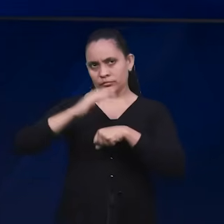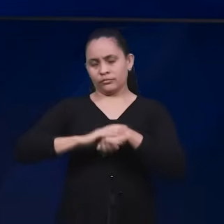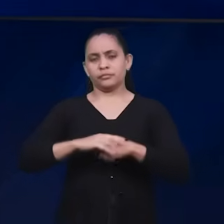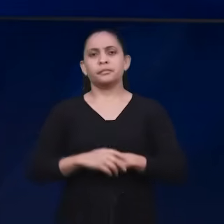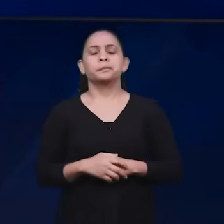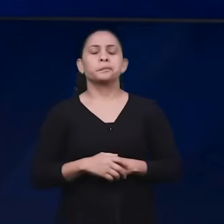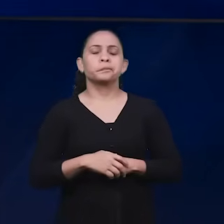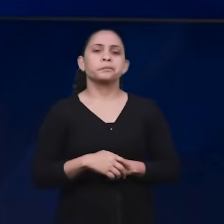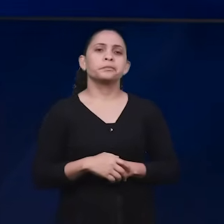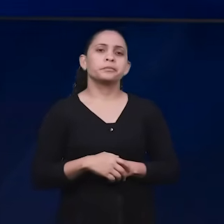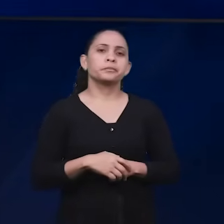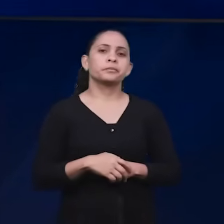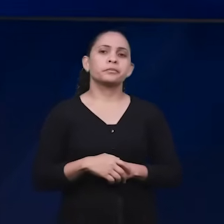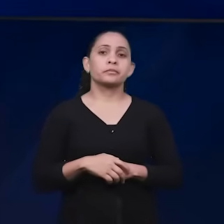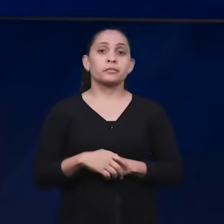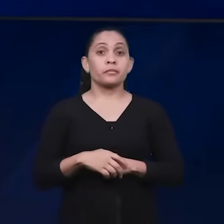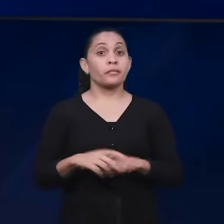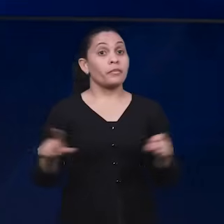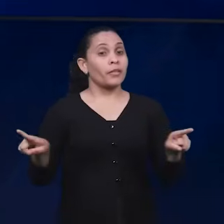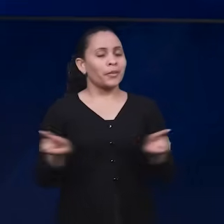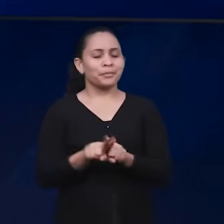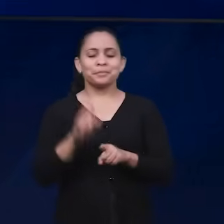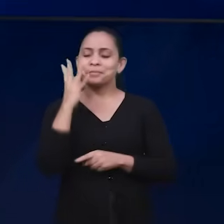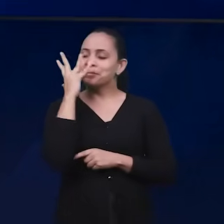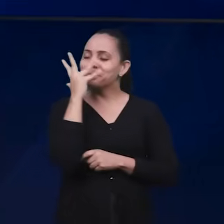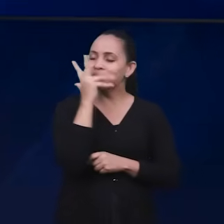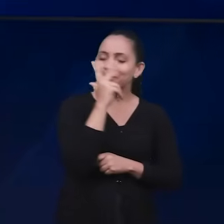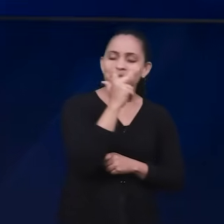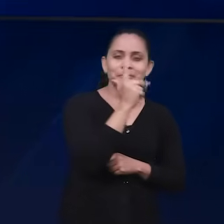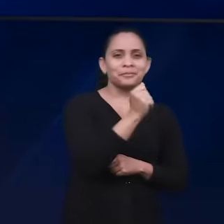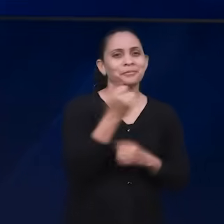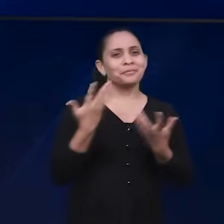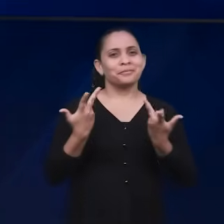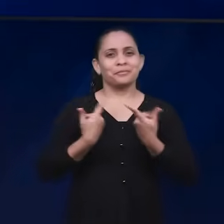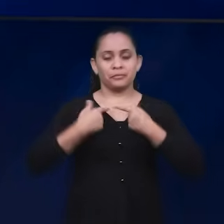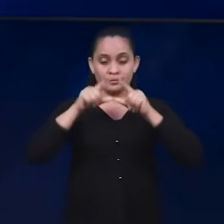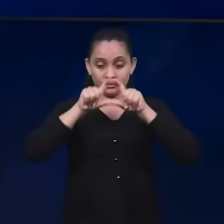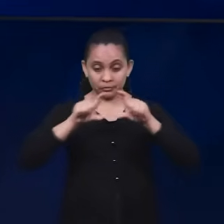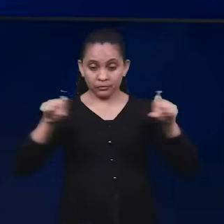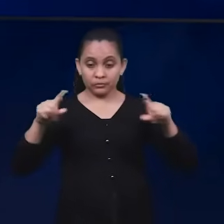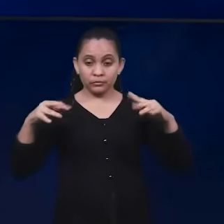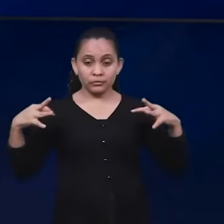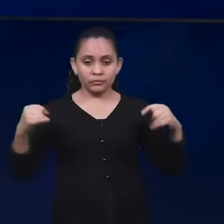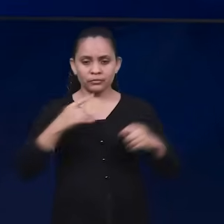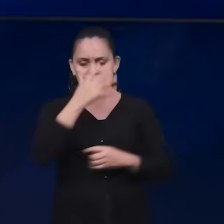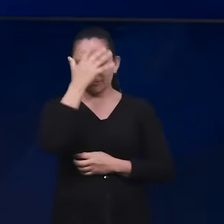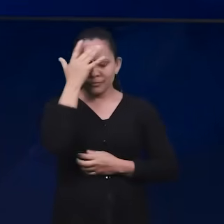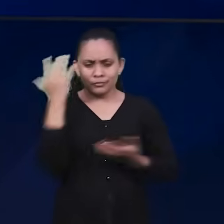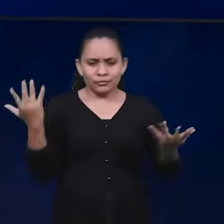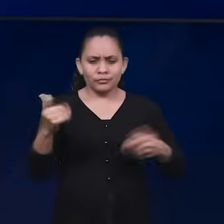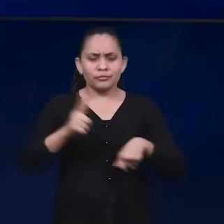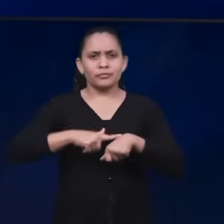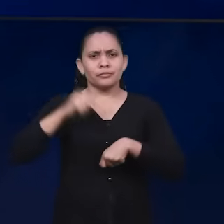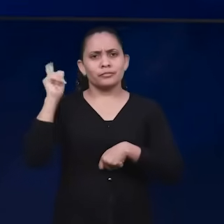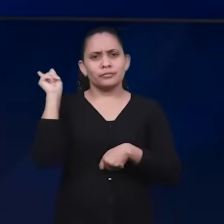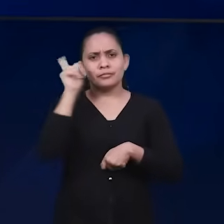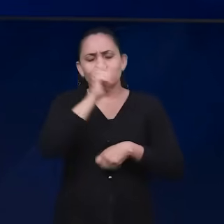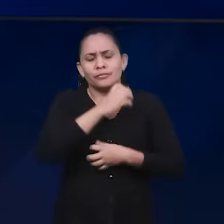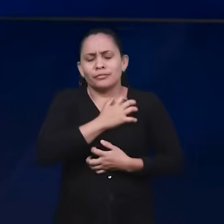E aqui, uma linda expressão para aqueles que estão em trevas,